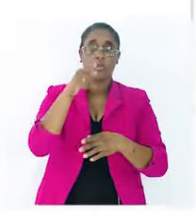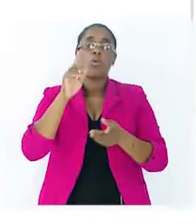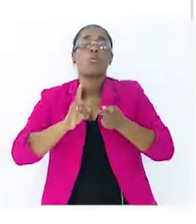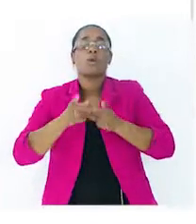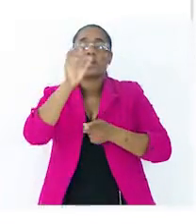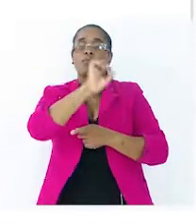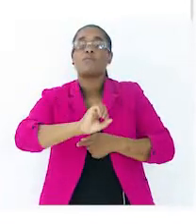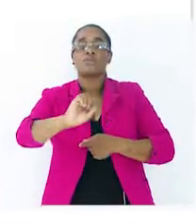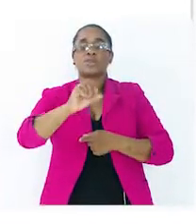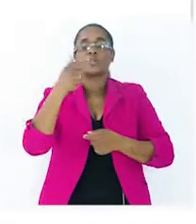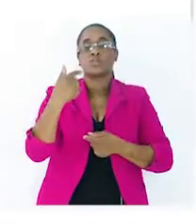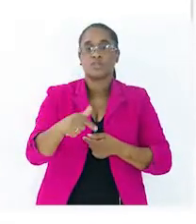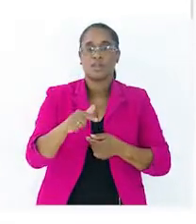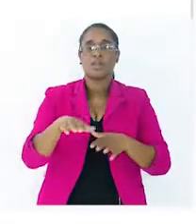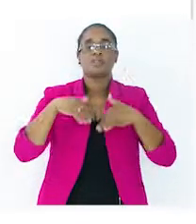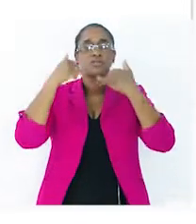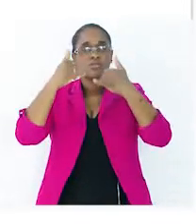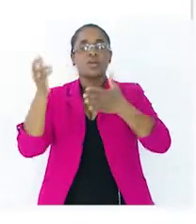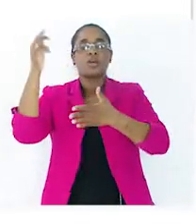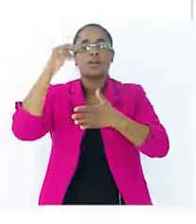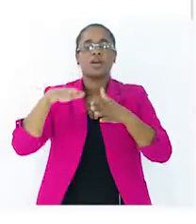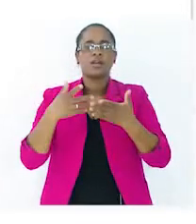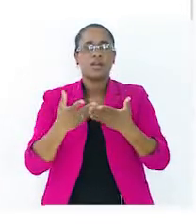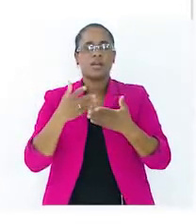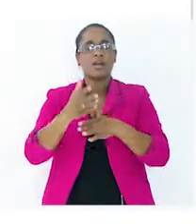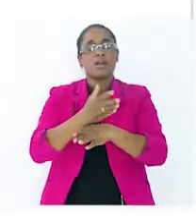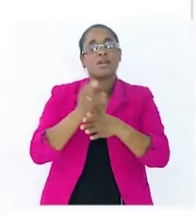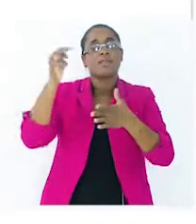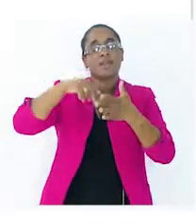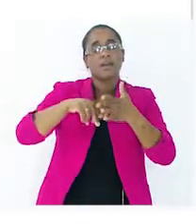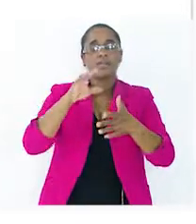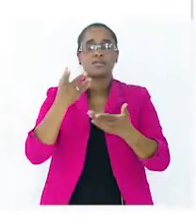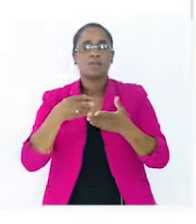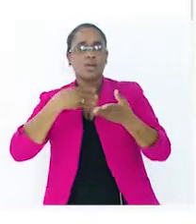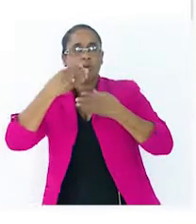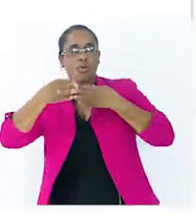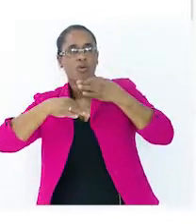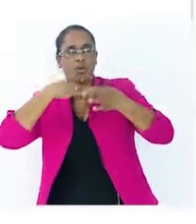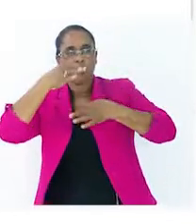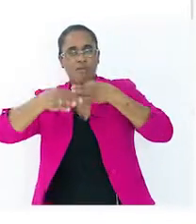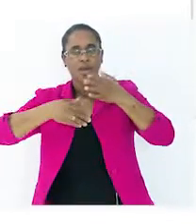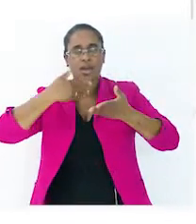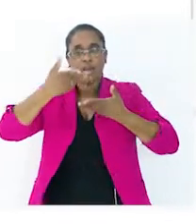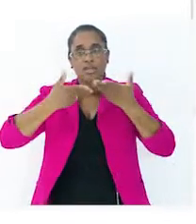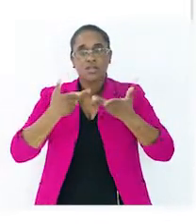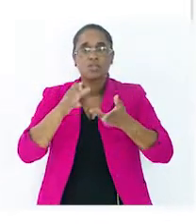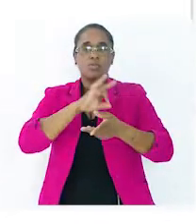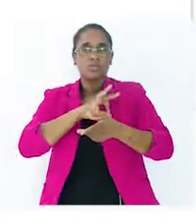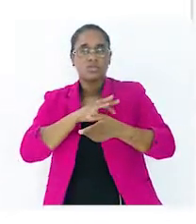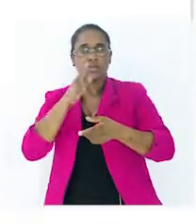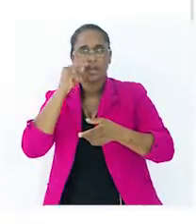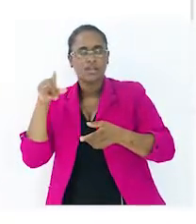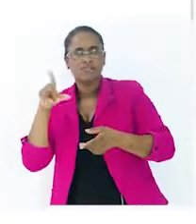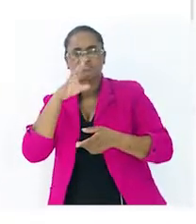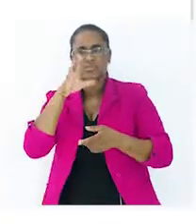vocês têm logo à entrada da conversa do professor? Ele diz, deixemo-nos de